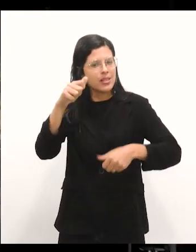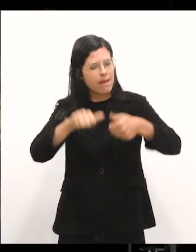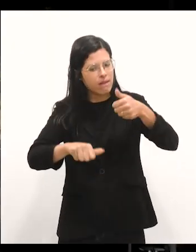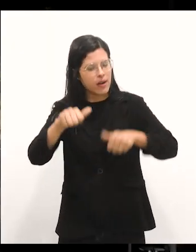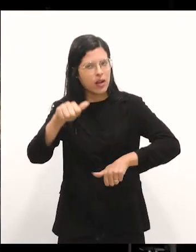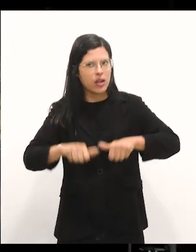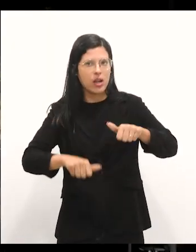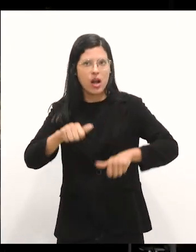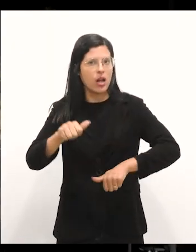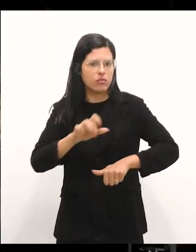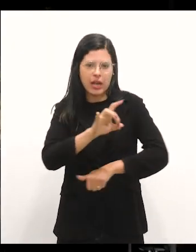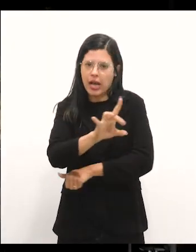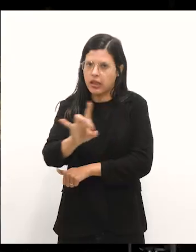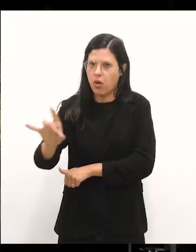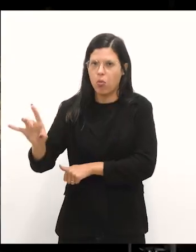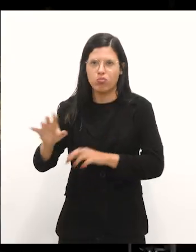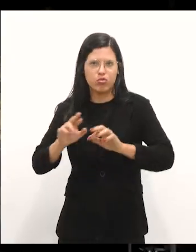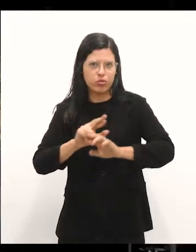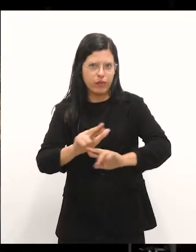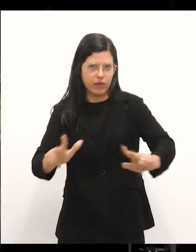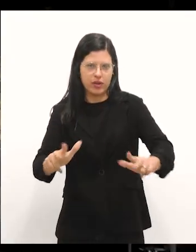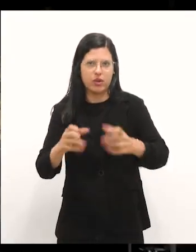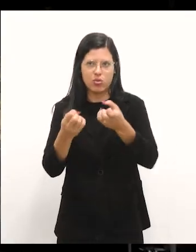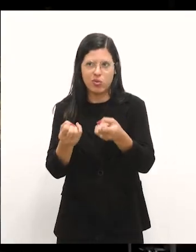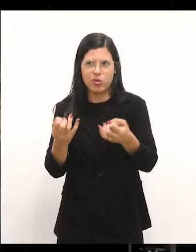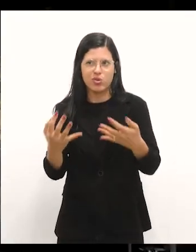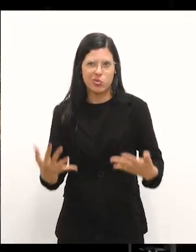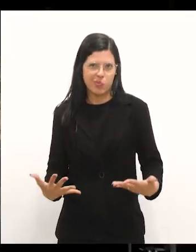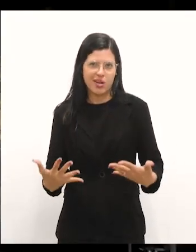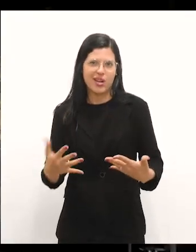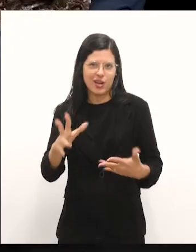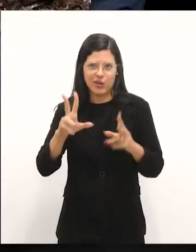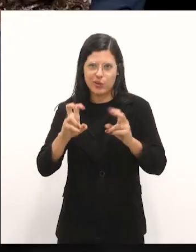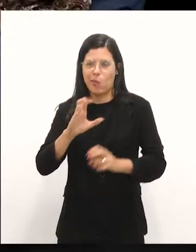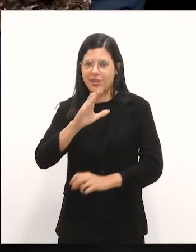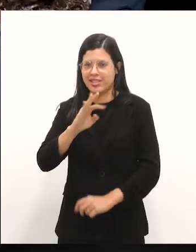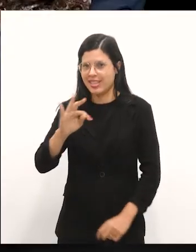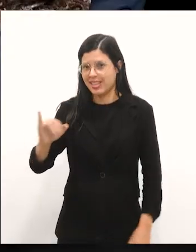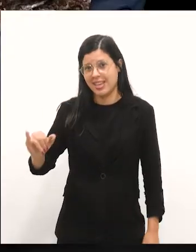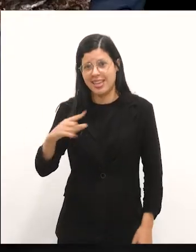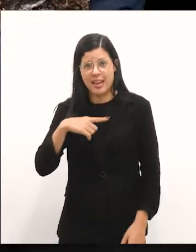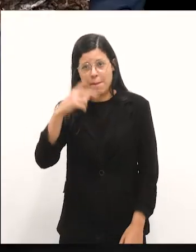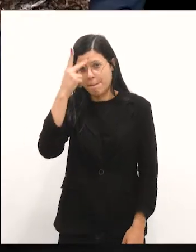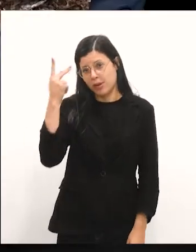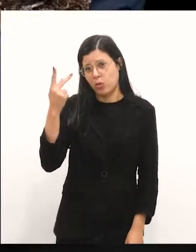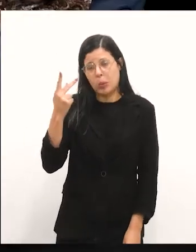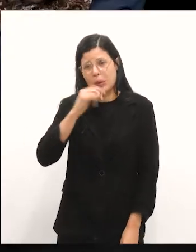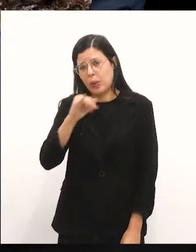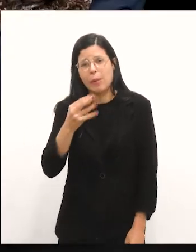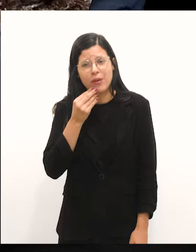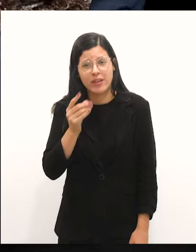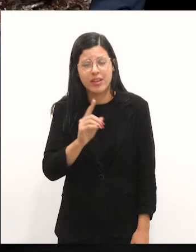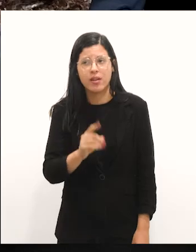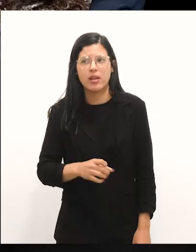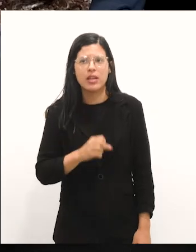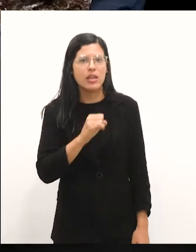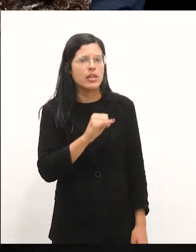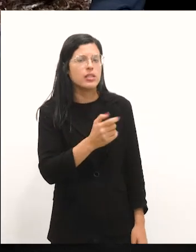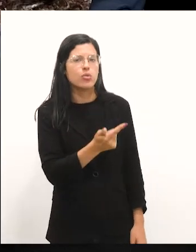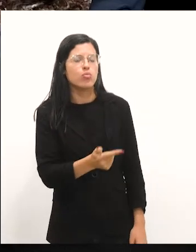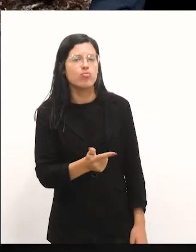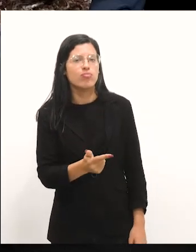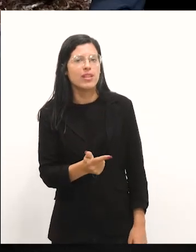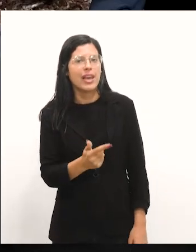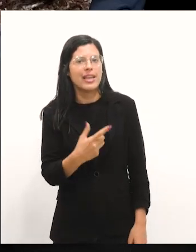ponderado e de pessoa para pessoa. Como eu expliquei aquele caso do CTI, tem gente que não aproveita. E se ele não tiver esses